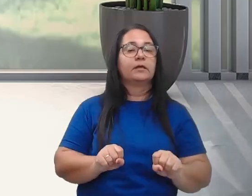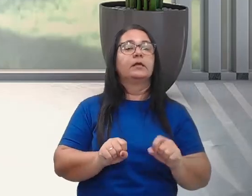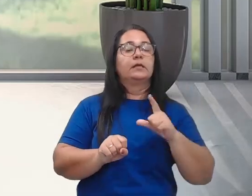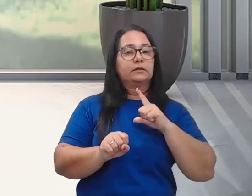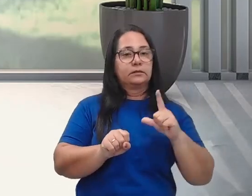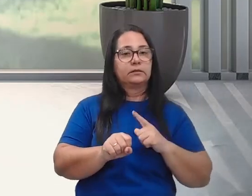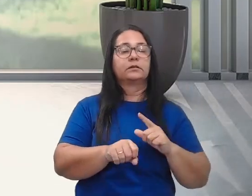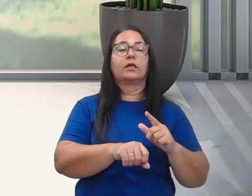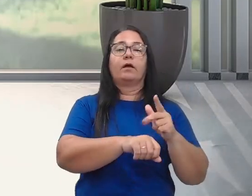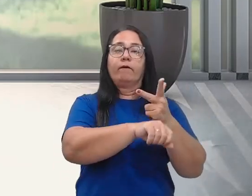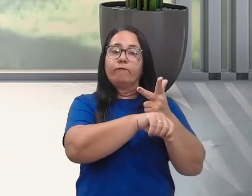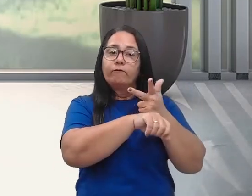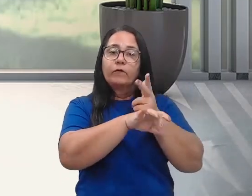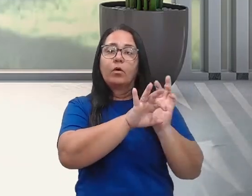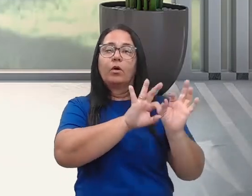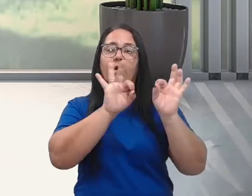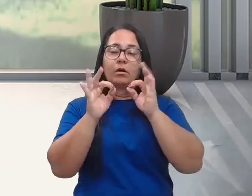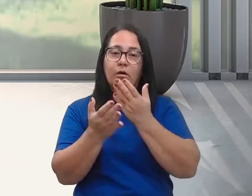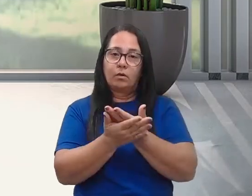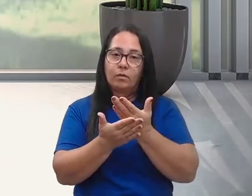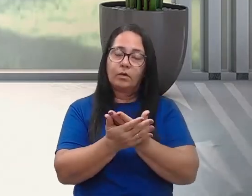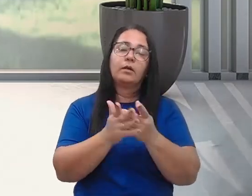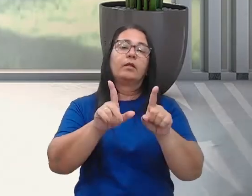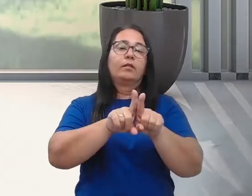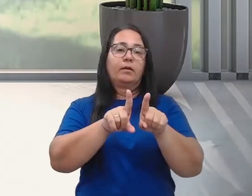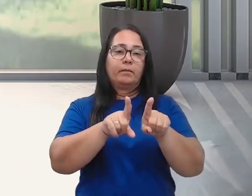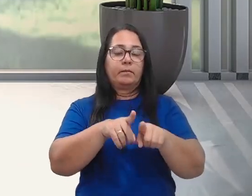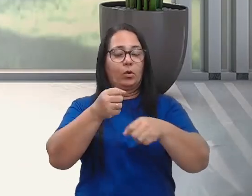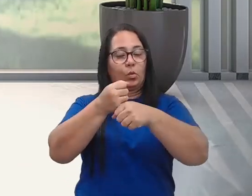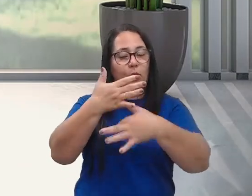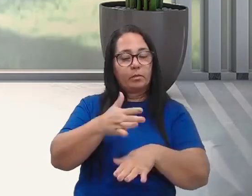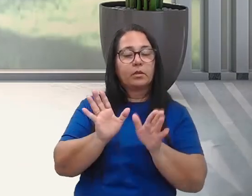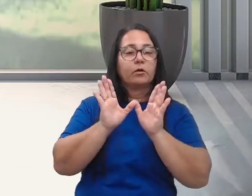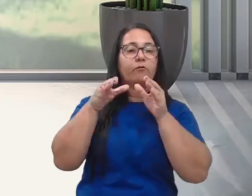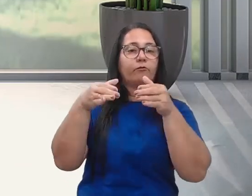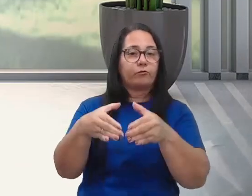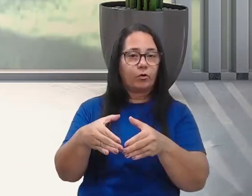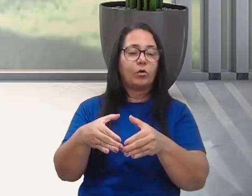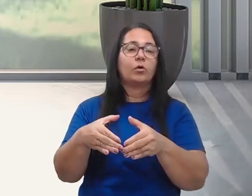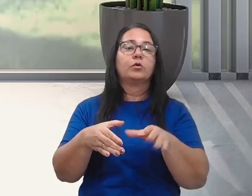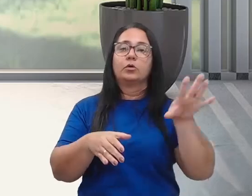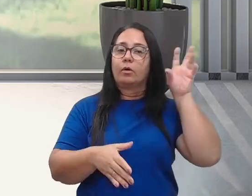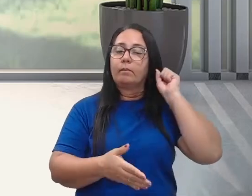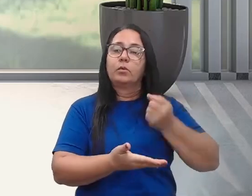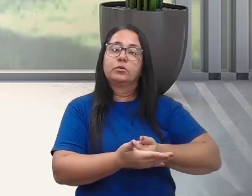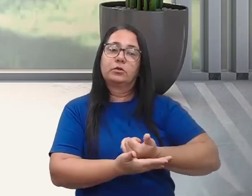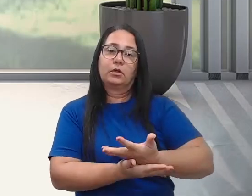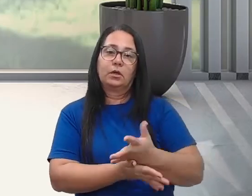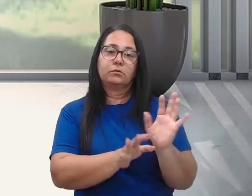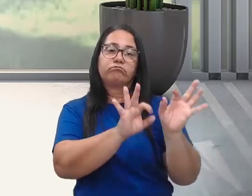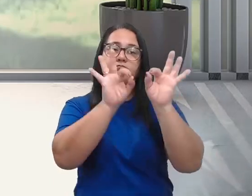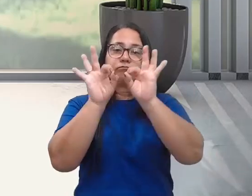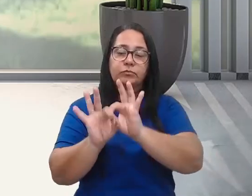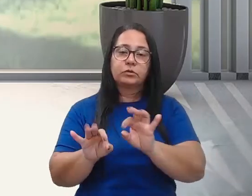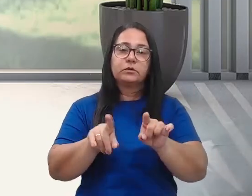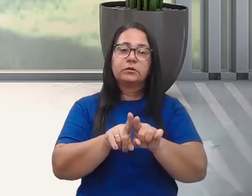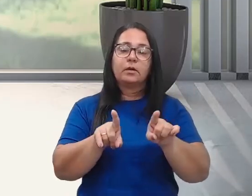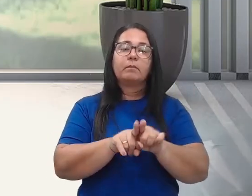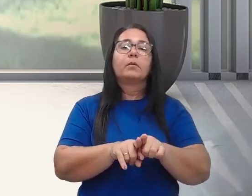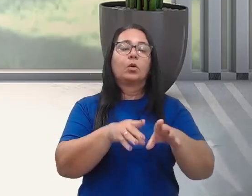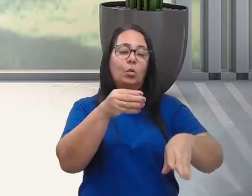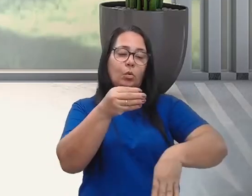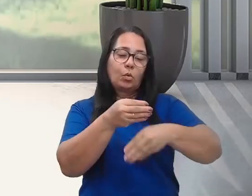os podcasts, comentar nos fóruns, dar a sua posição, trazer alguma coisa nova do dia a dia e nos